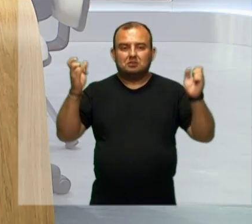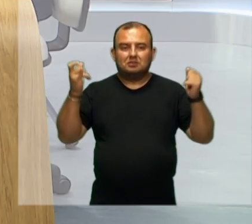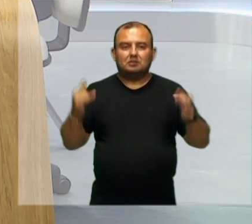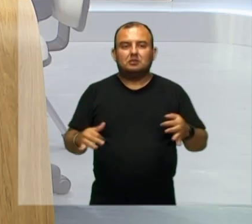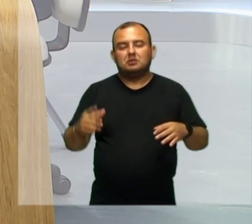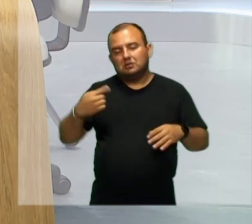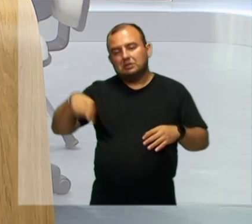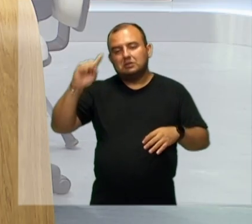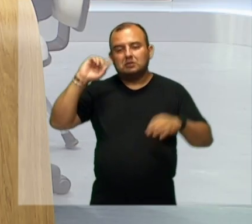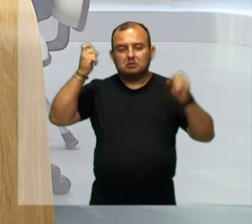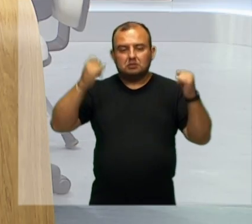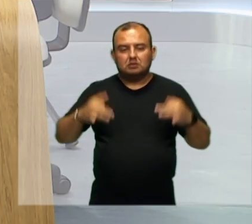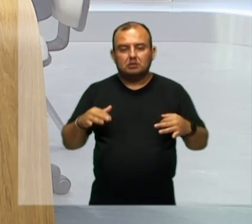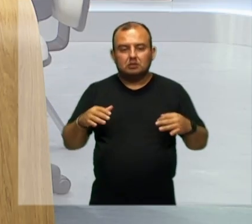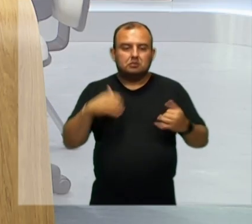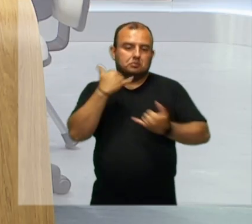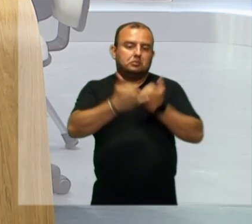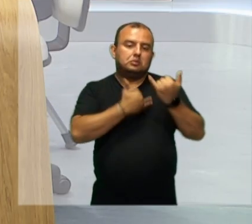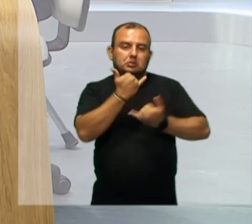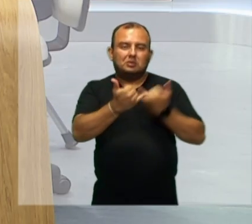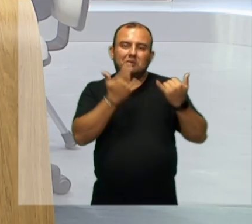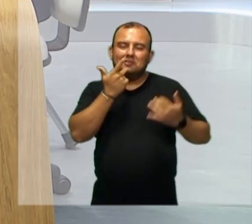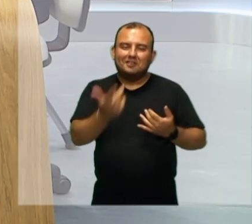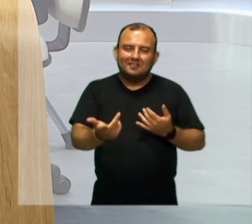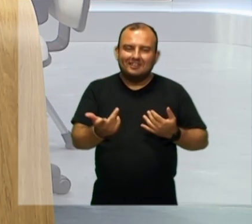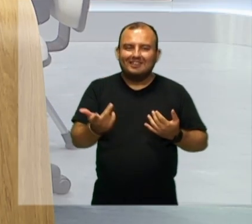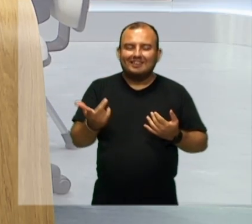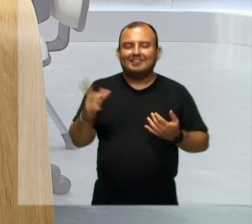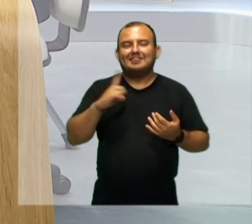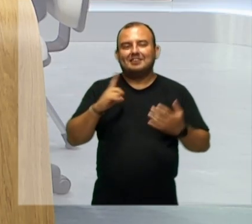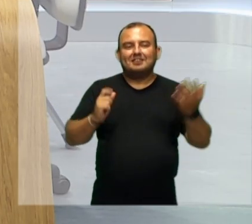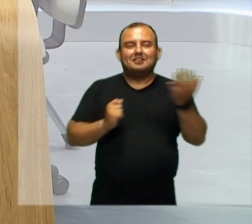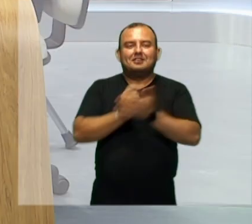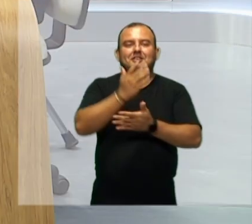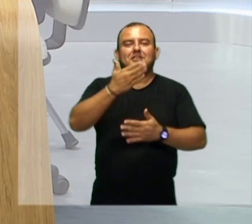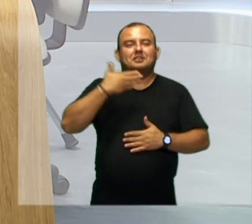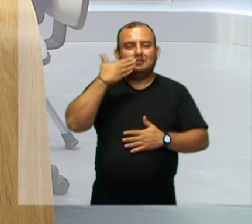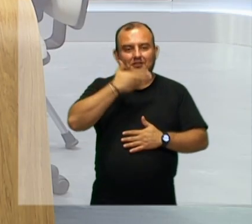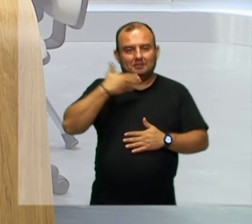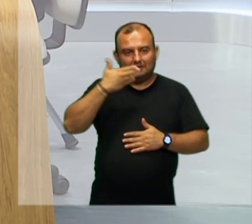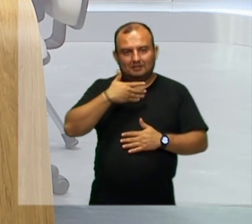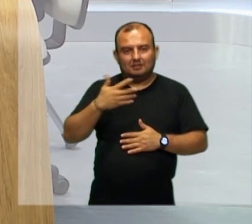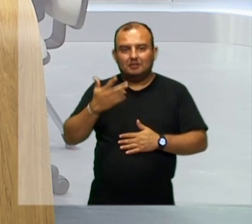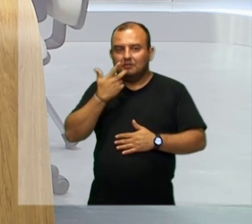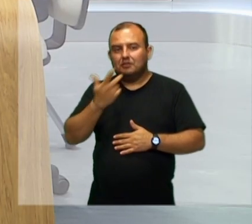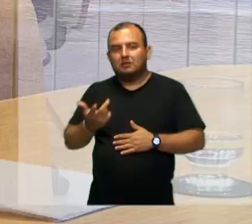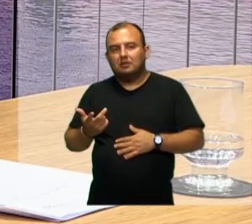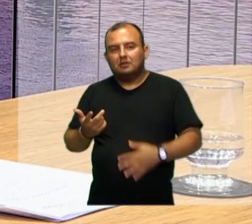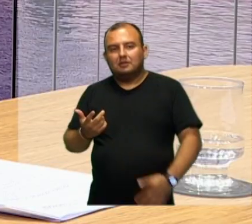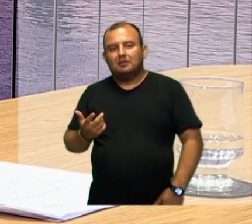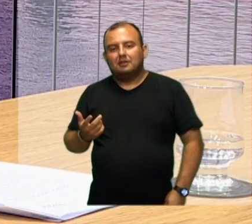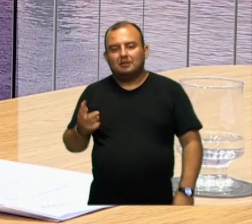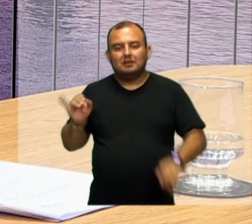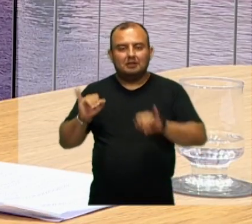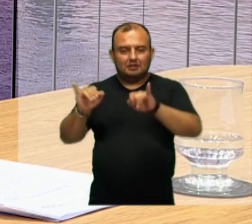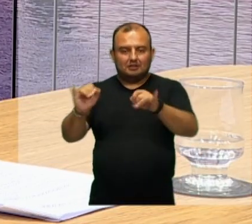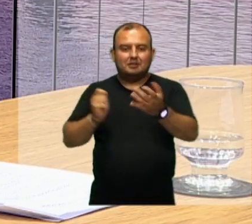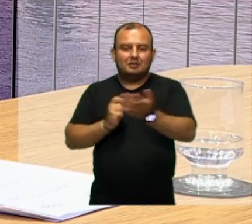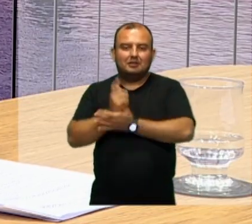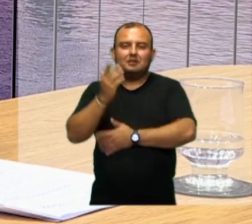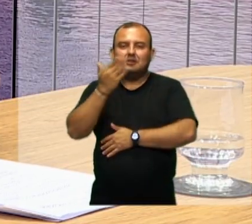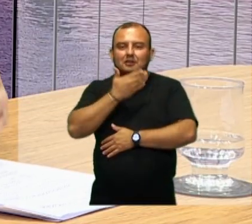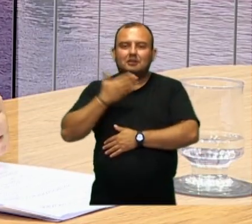agora há pouco, né? A gente de brincadeira falou assim, te vi comprando doce. Um colega nosso falou, ele estava no supermercado